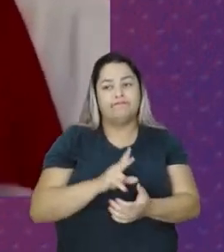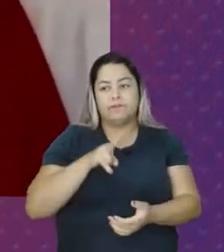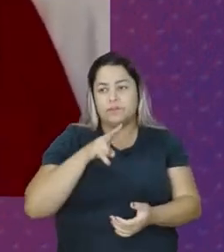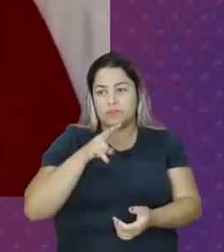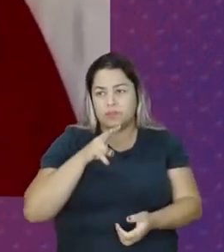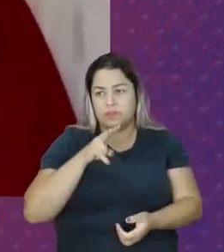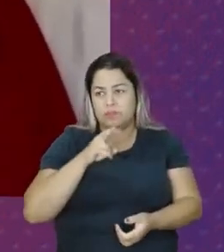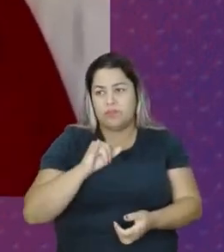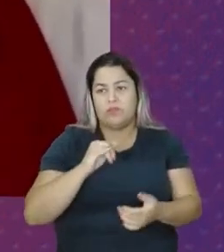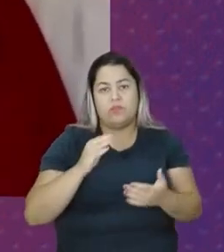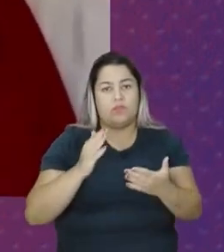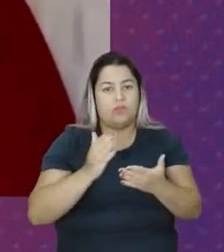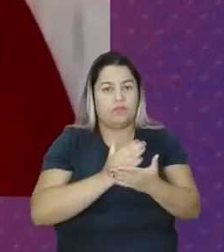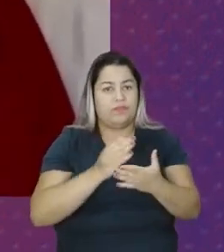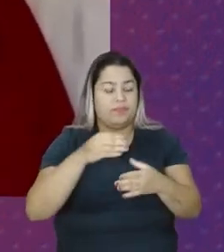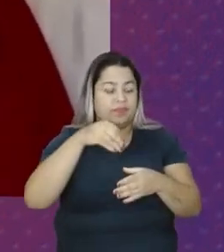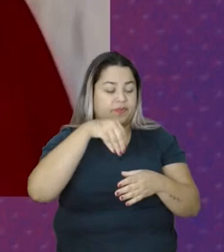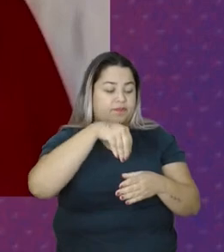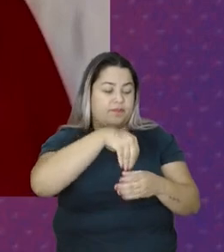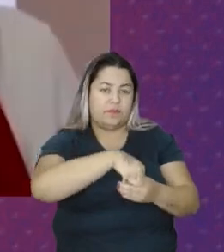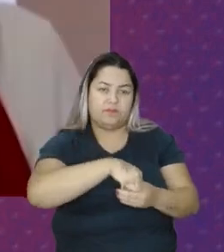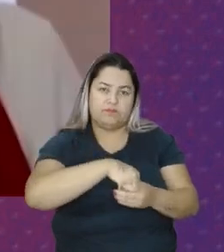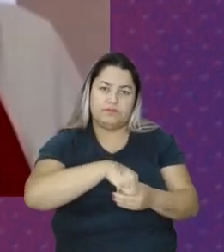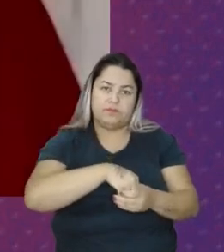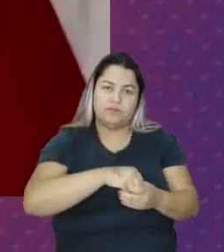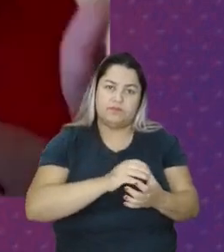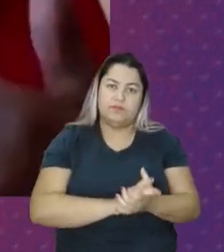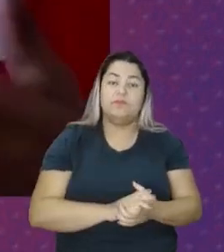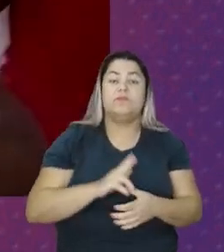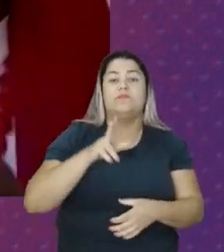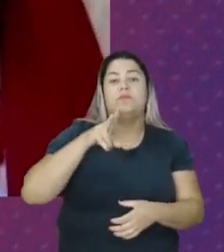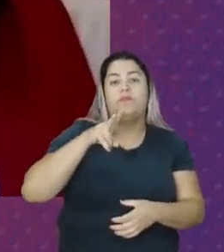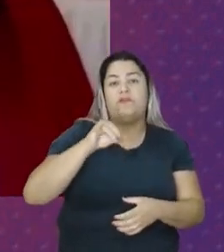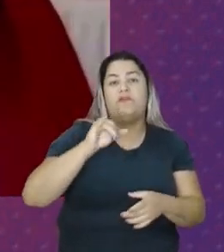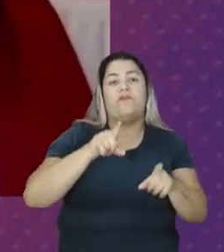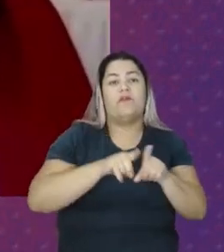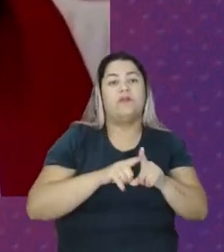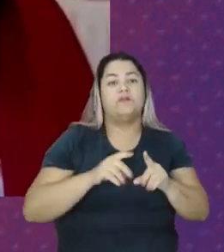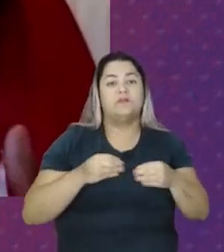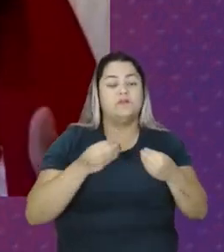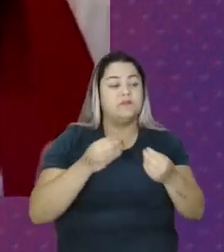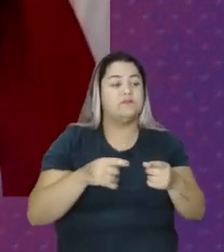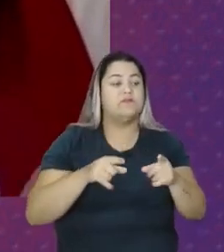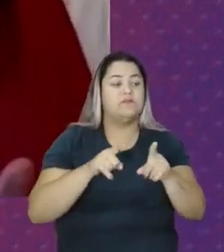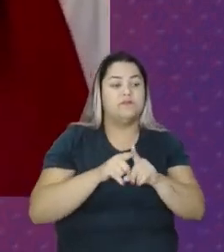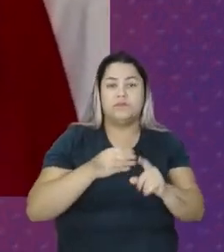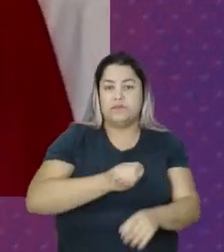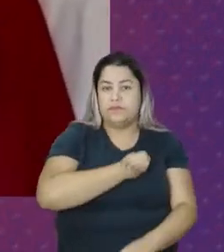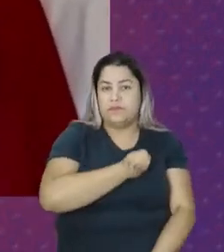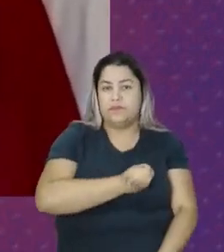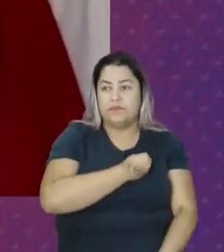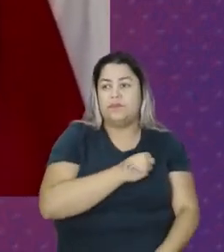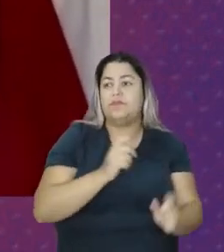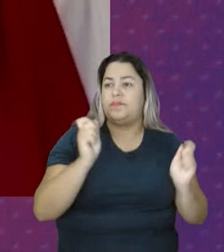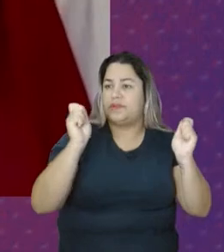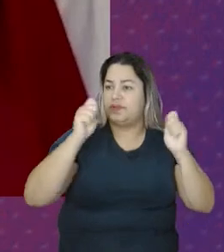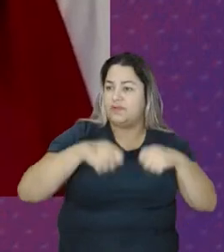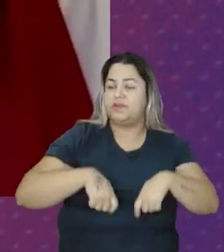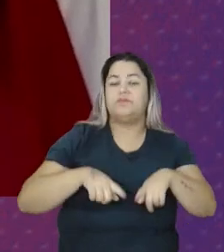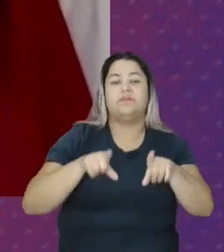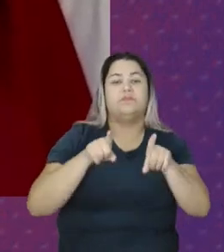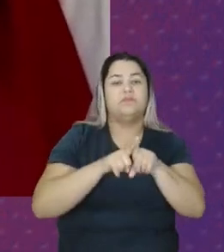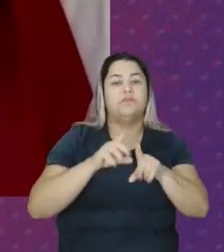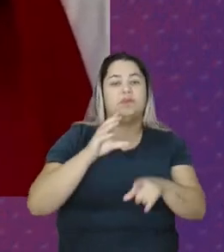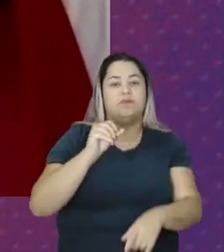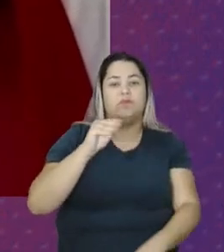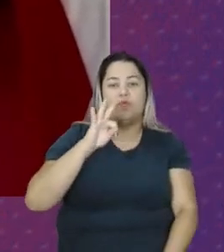oxigenar a universidade, que vai proporcionar a presença. O que nós precisamos é que